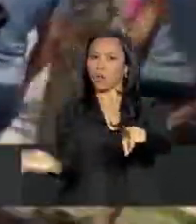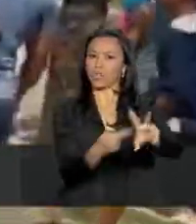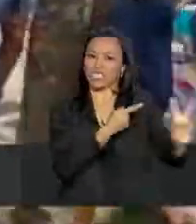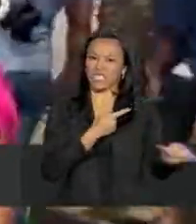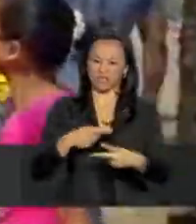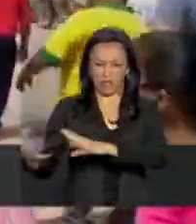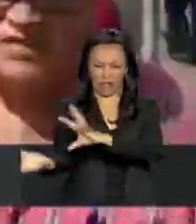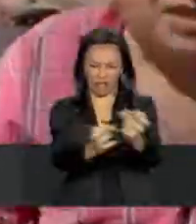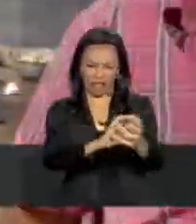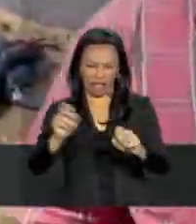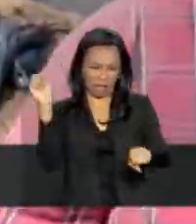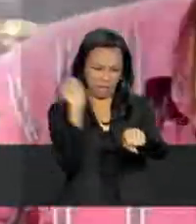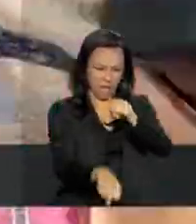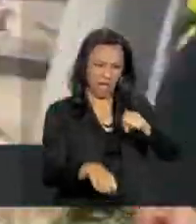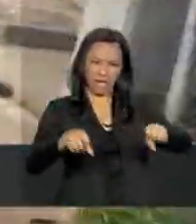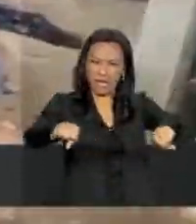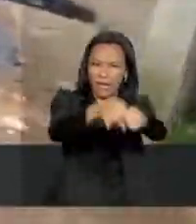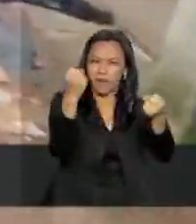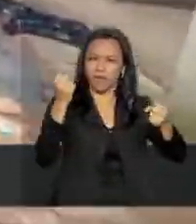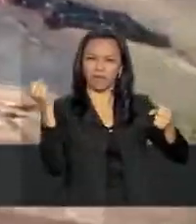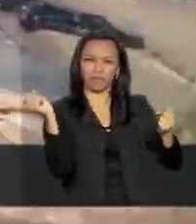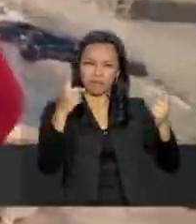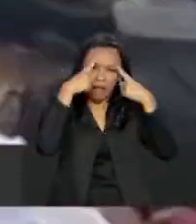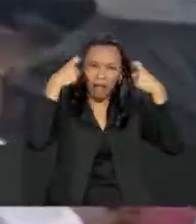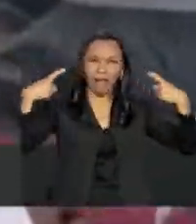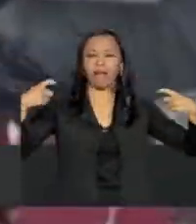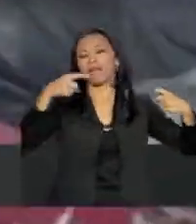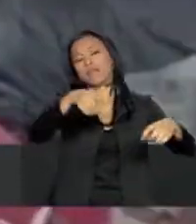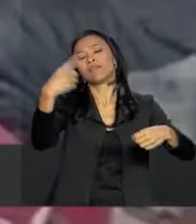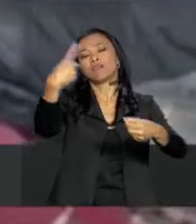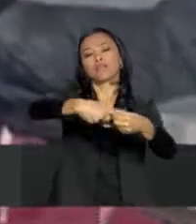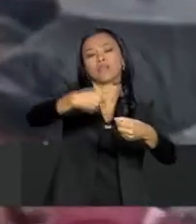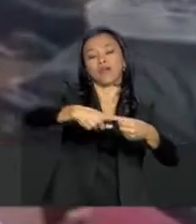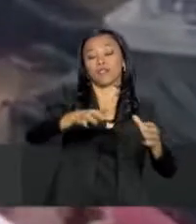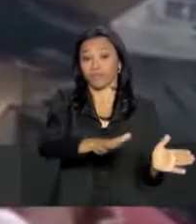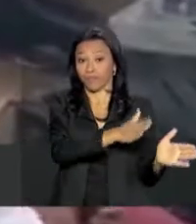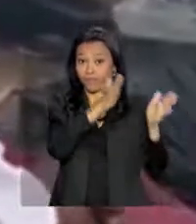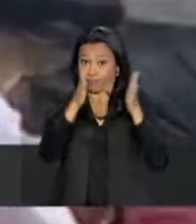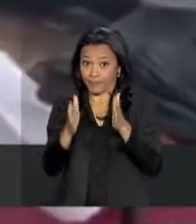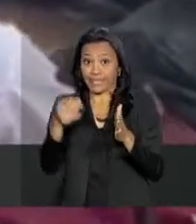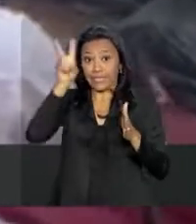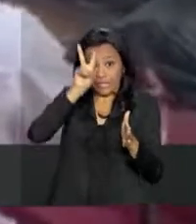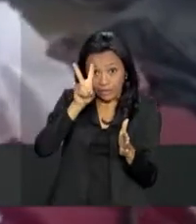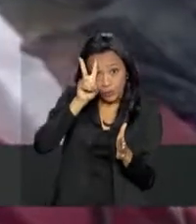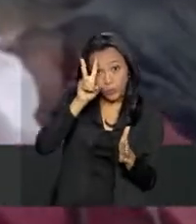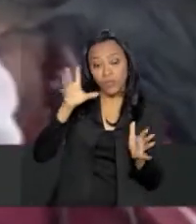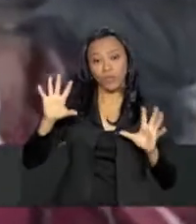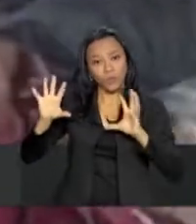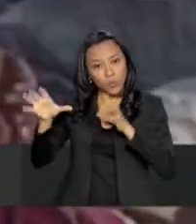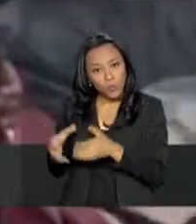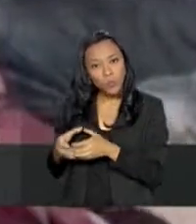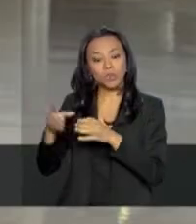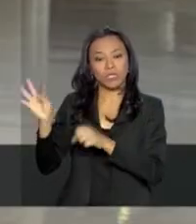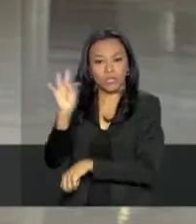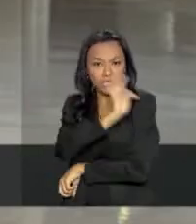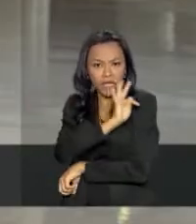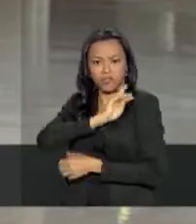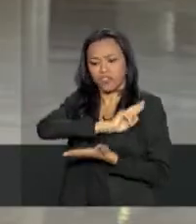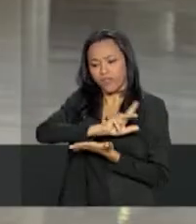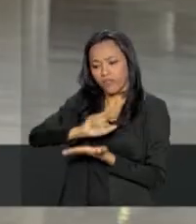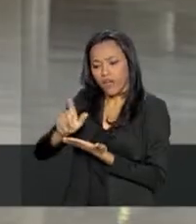venezuelanos e brasileiros na região de pacaraíma na segunda feira um grupo de técnicos de vários ministérios